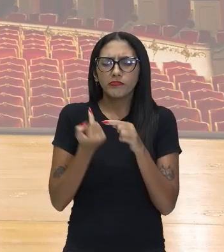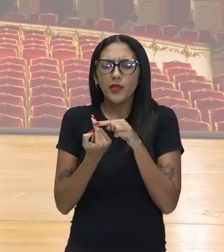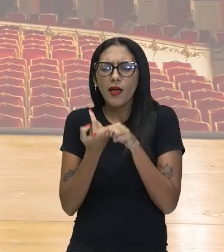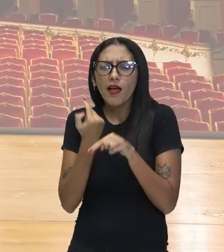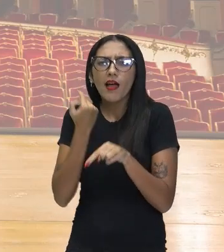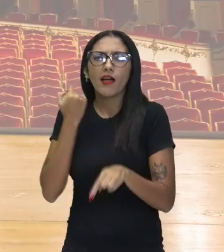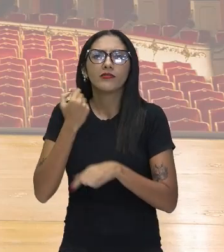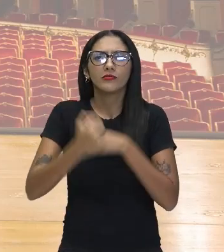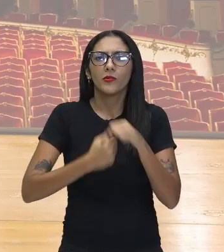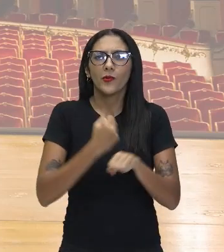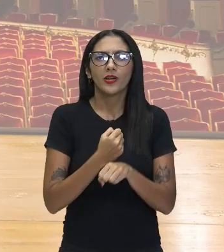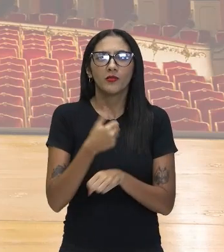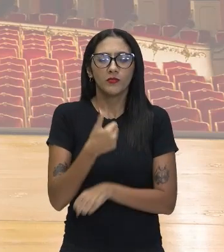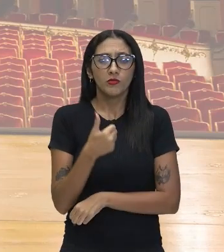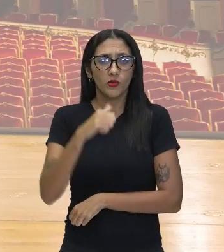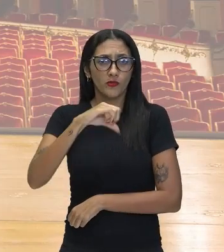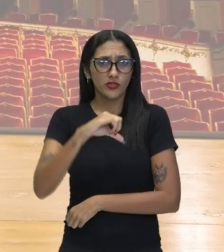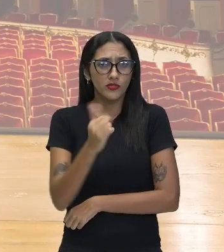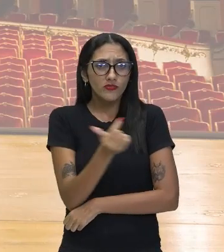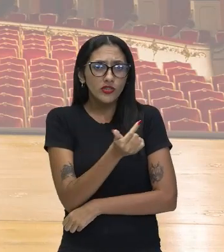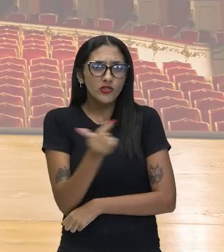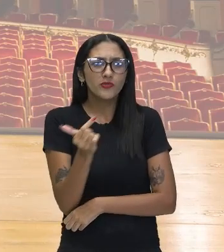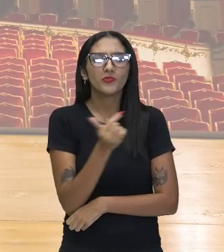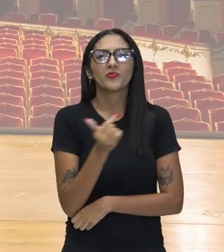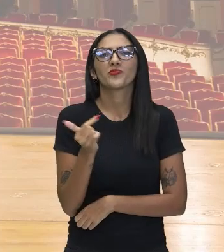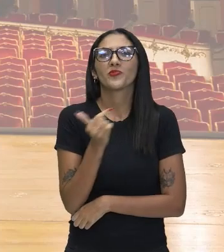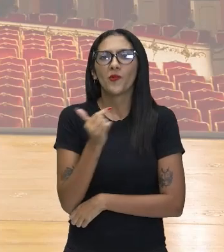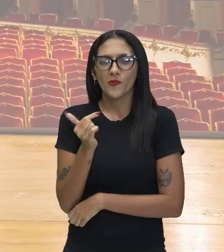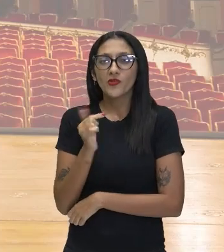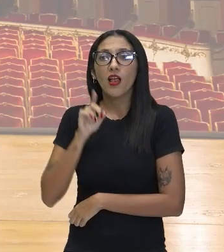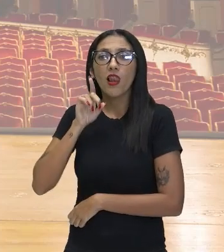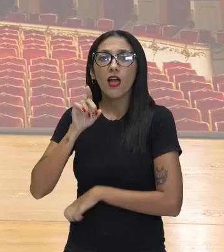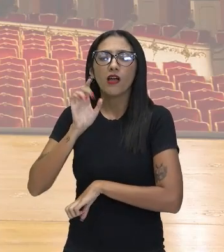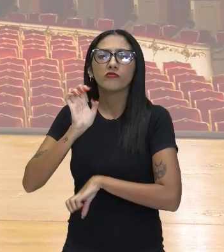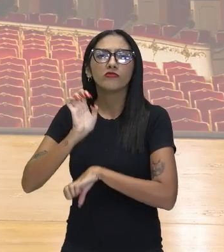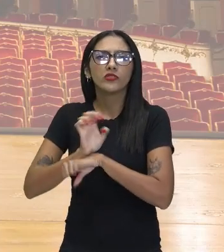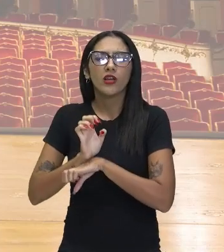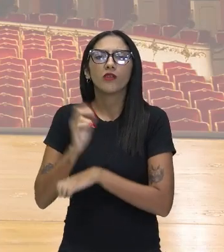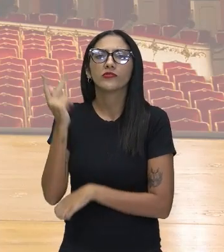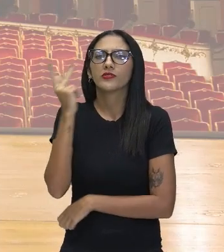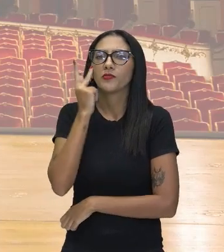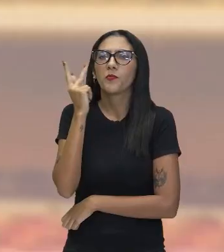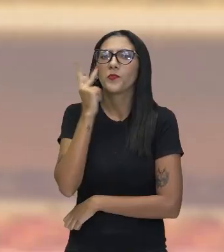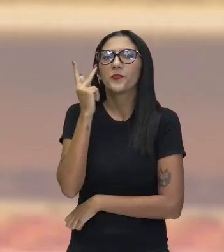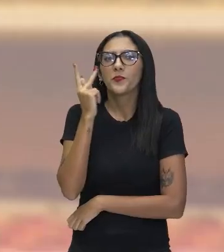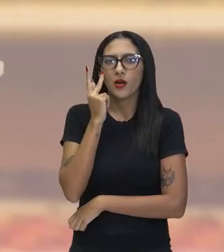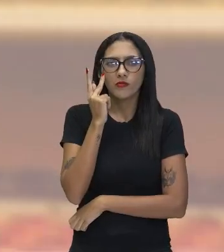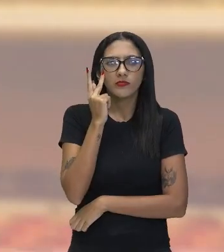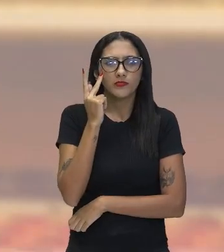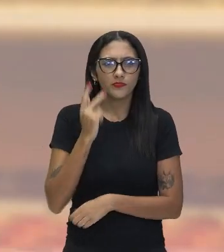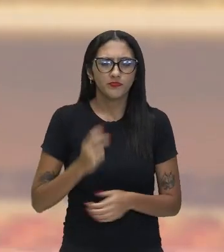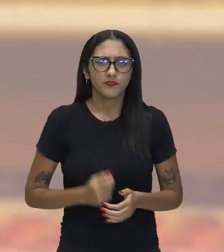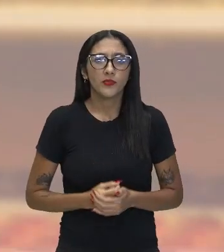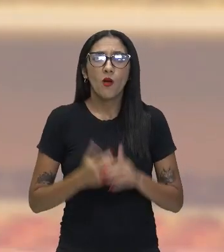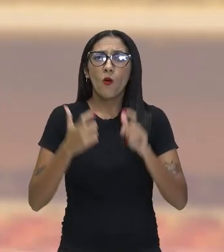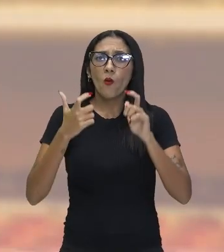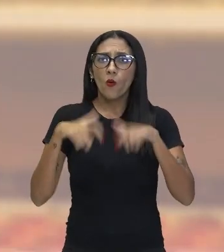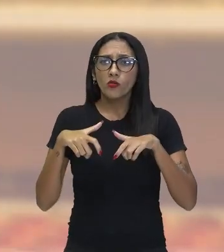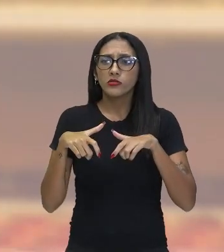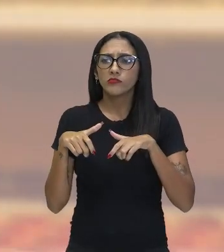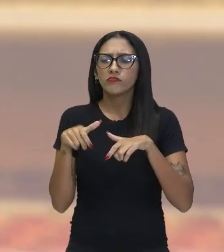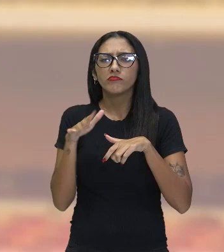em 1922, na cidade de São Paulo, especificamente no